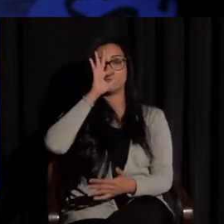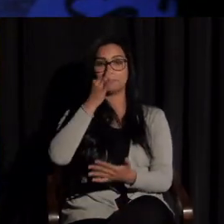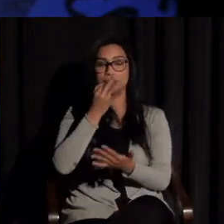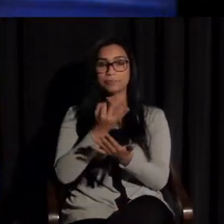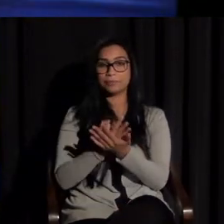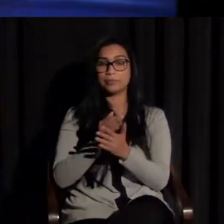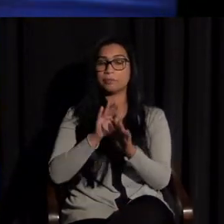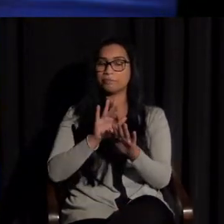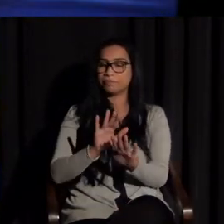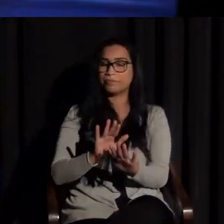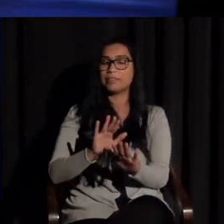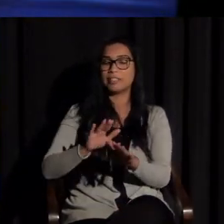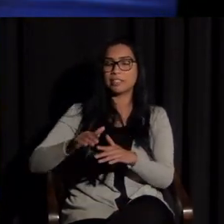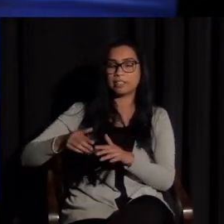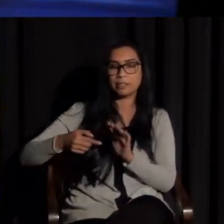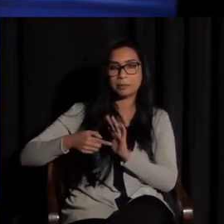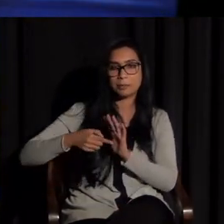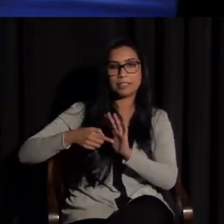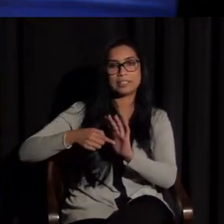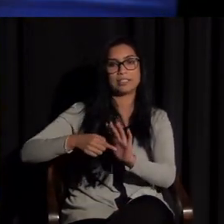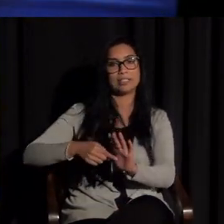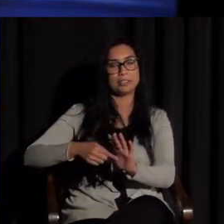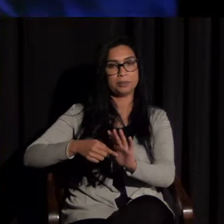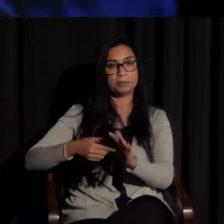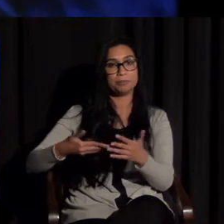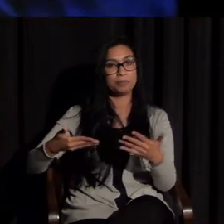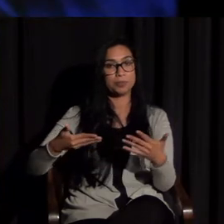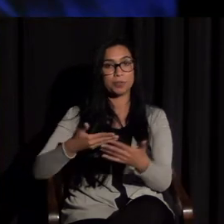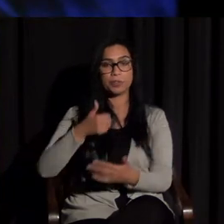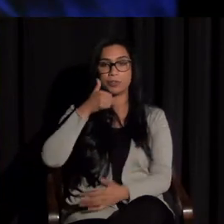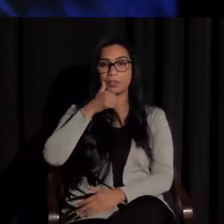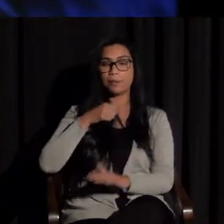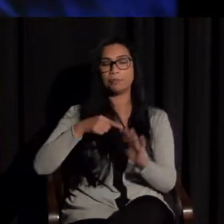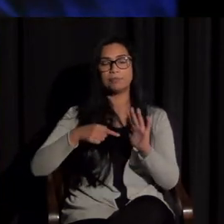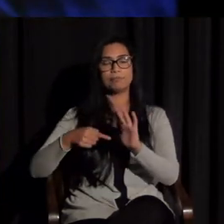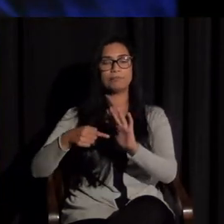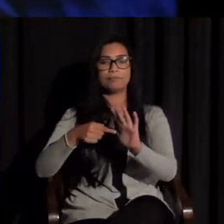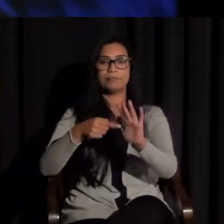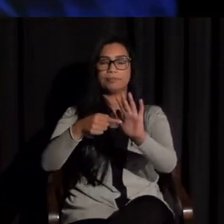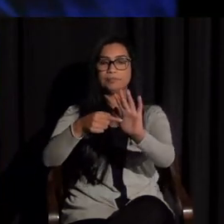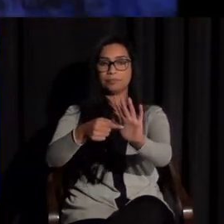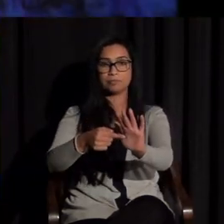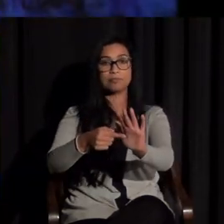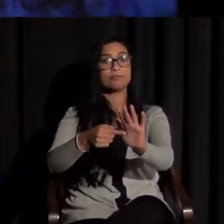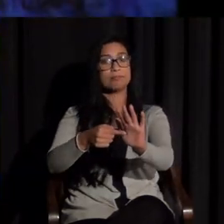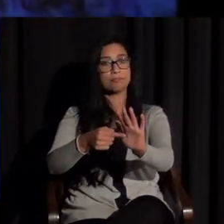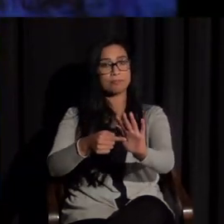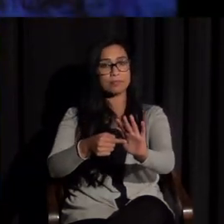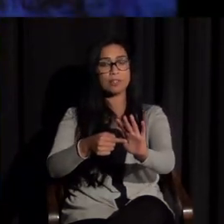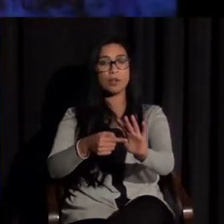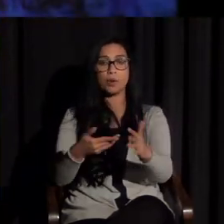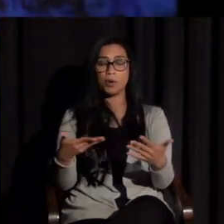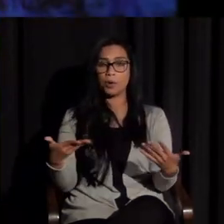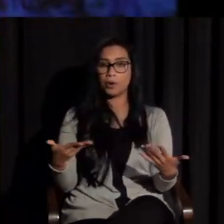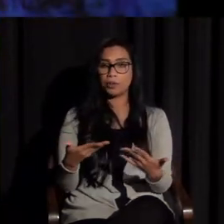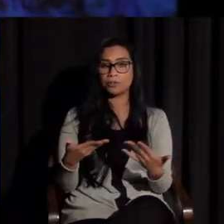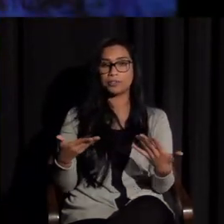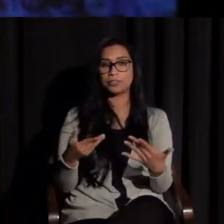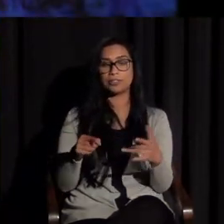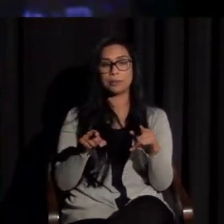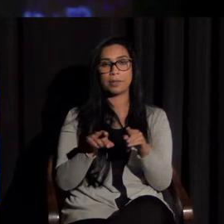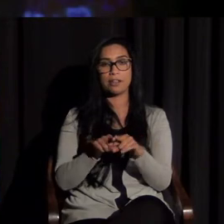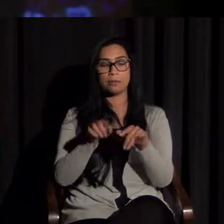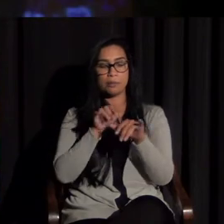mas é por isto que eu te apresento estas mulheres. Oferecem esta música para todas